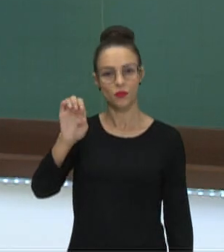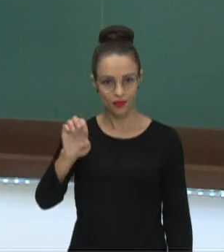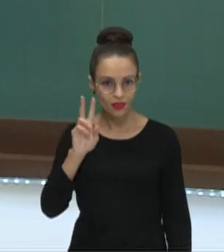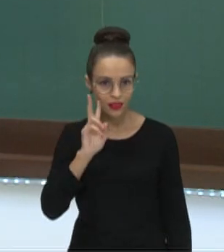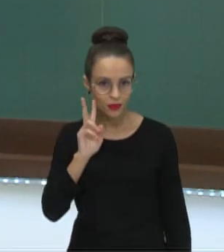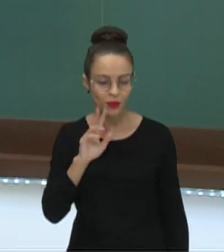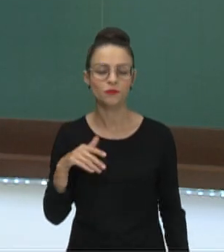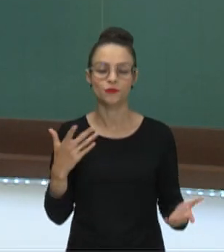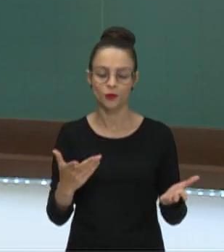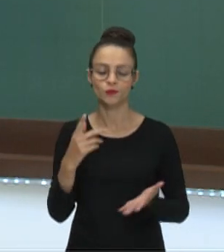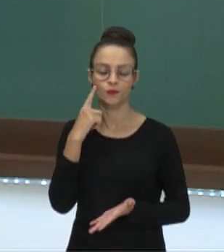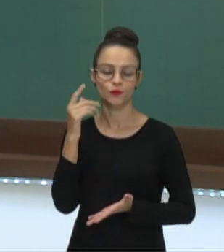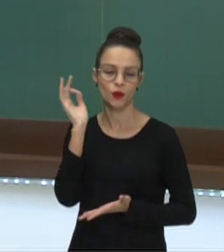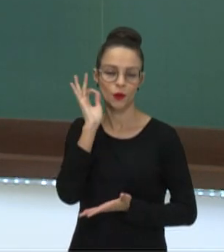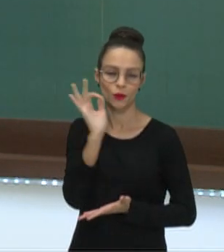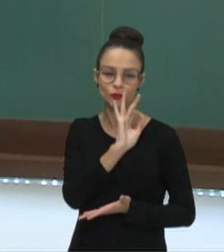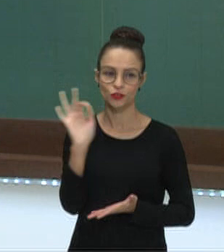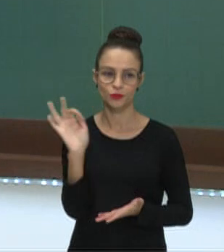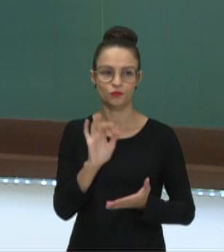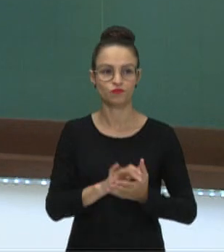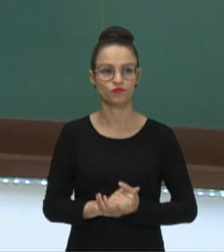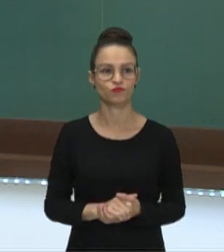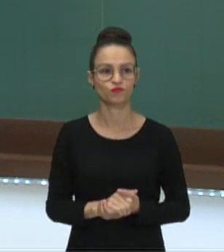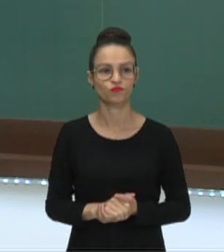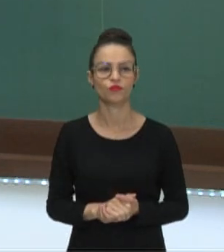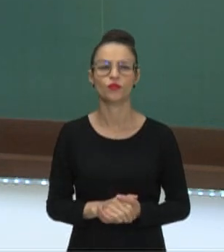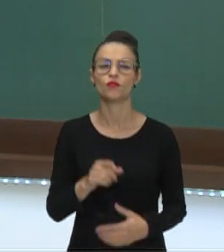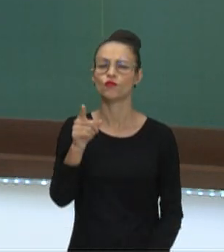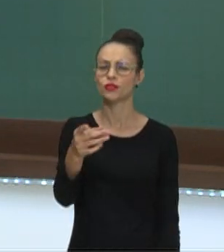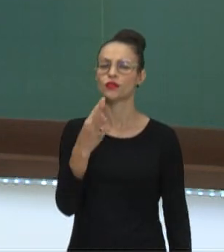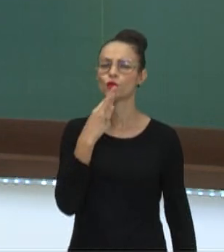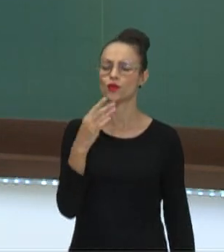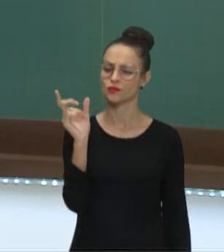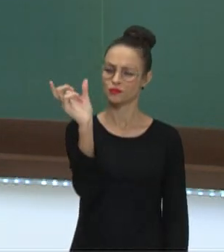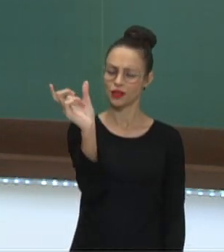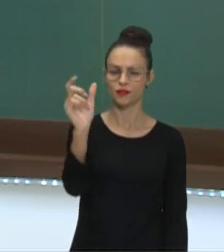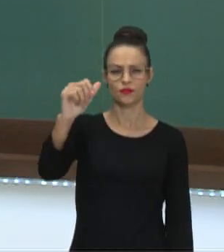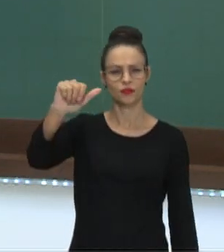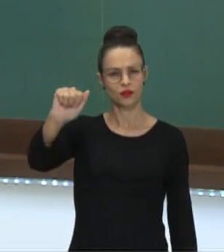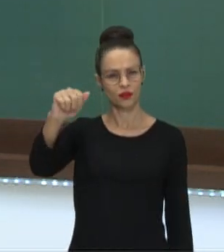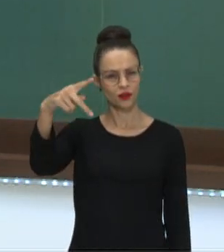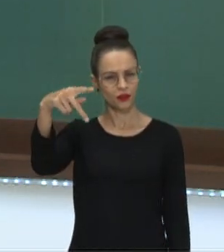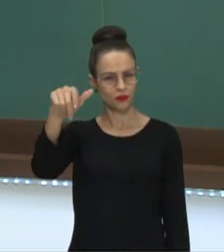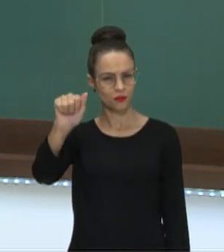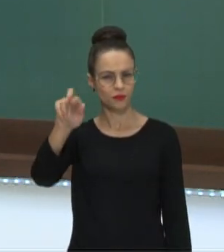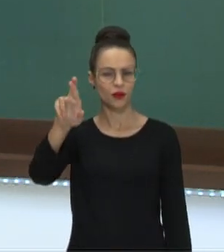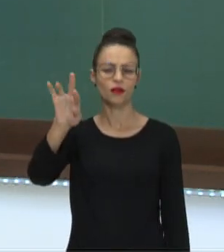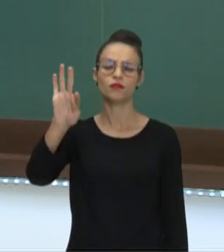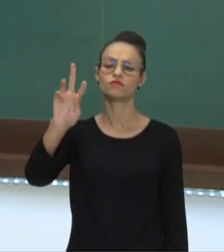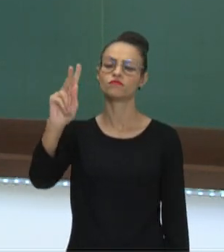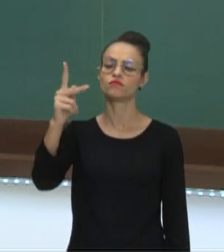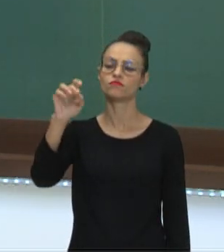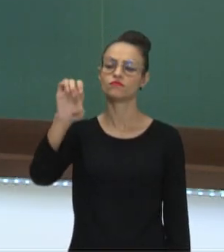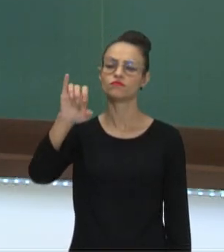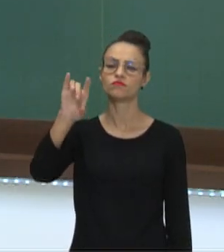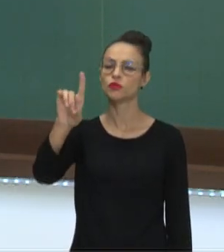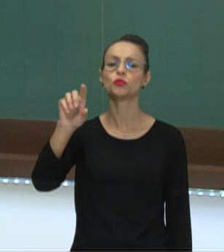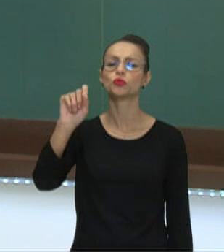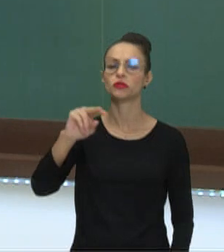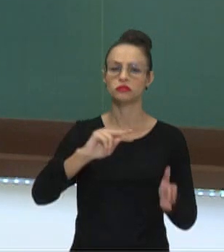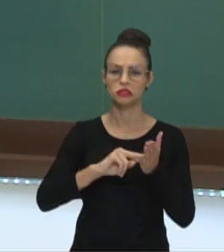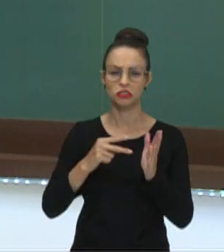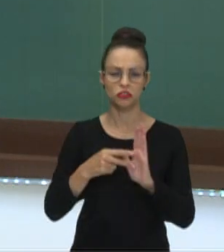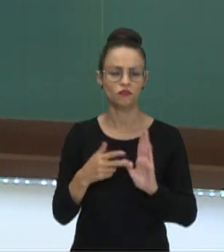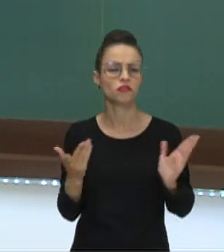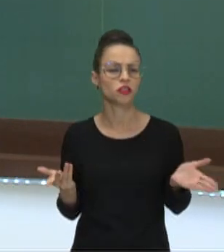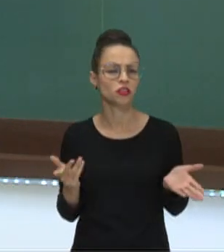to be? Então, ótimo, let's go. Você já ouviu falar nessa palavra apartheid? O que significa essa palavra? De onde